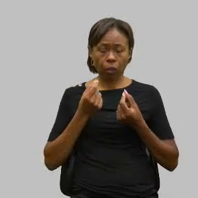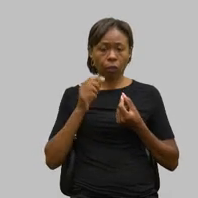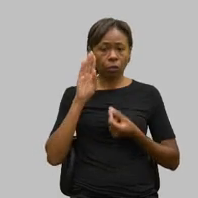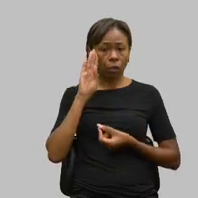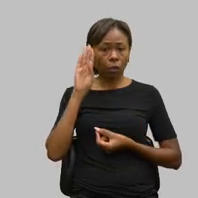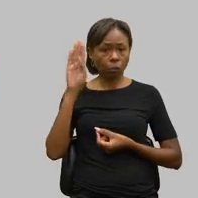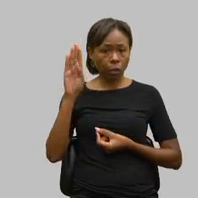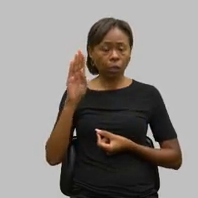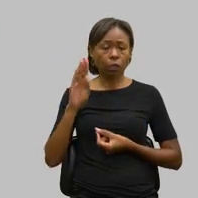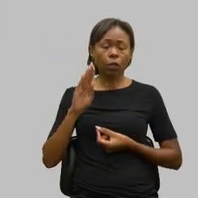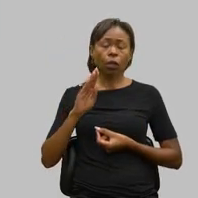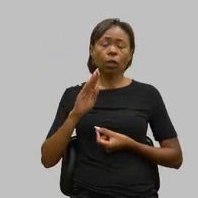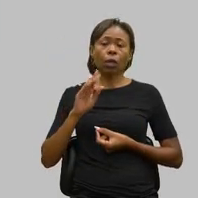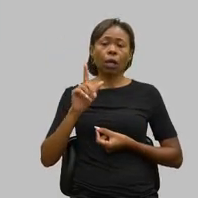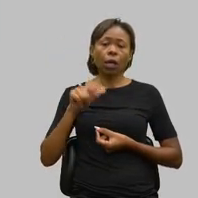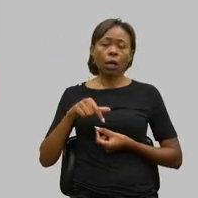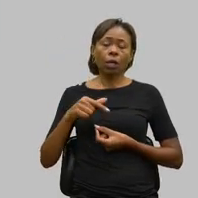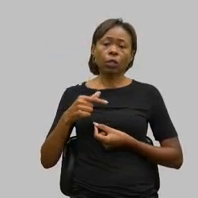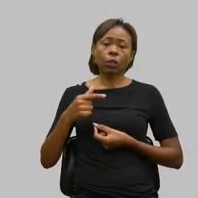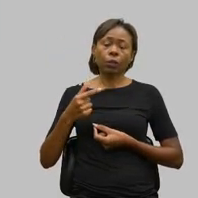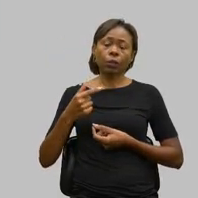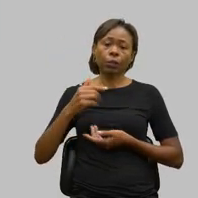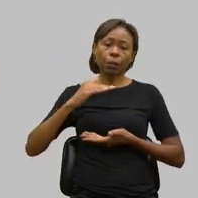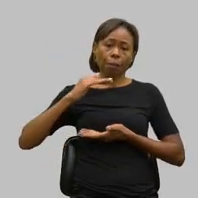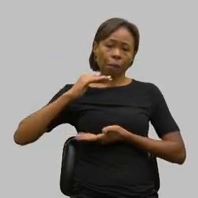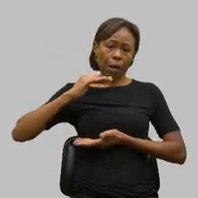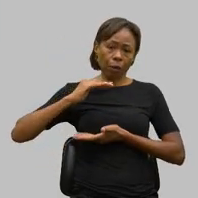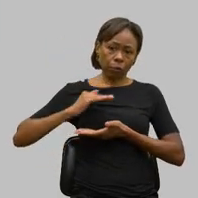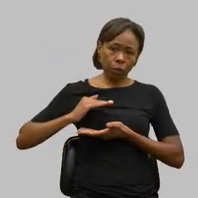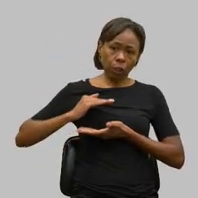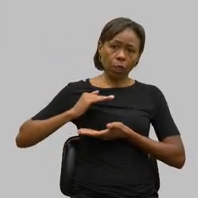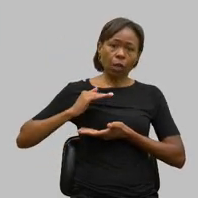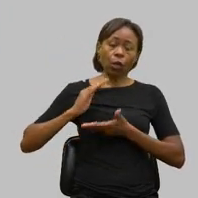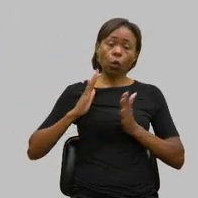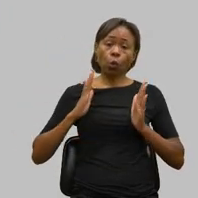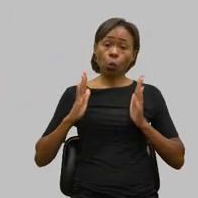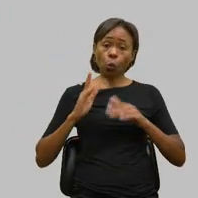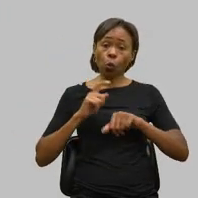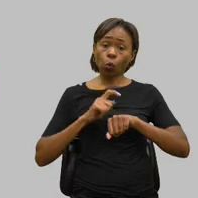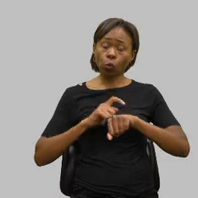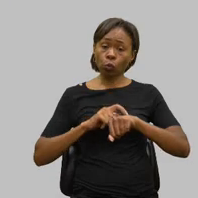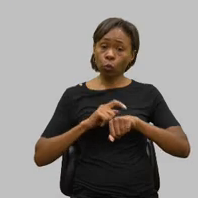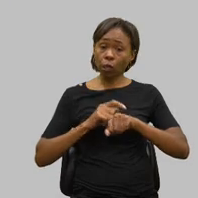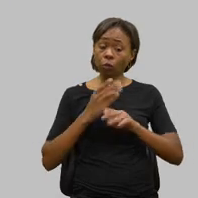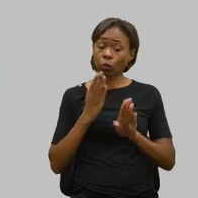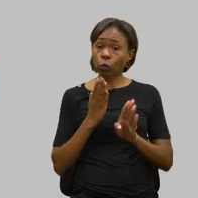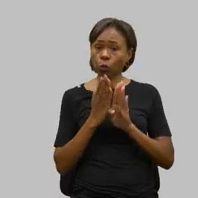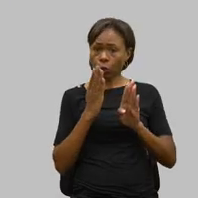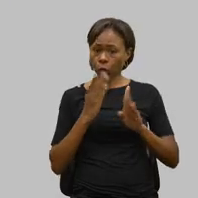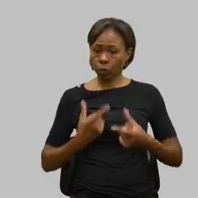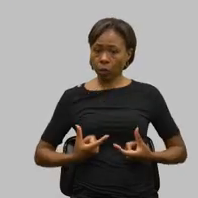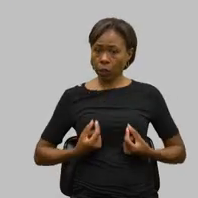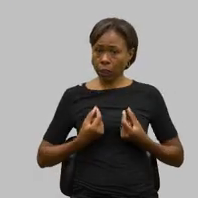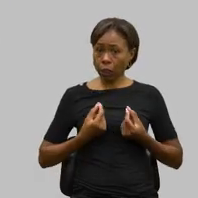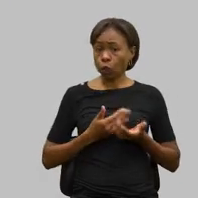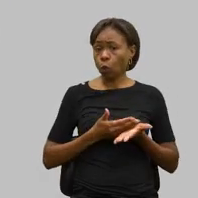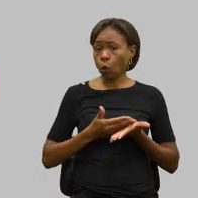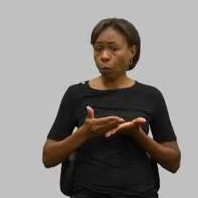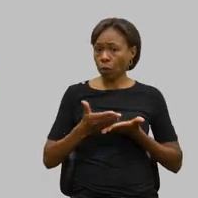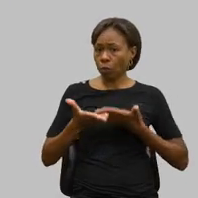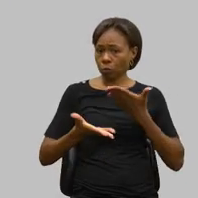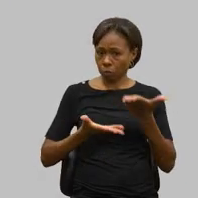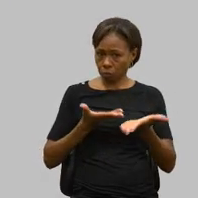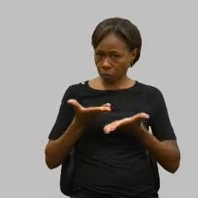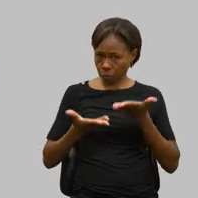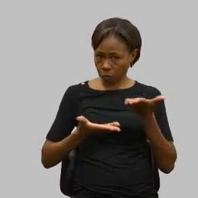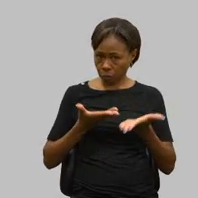realização de mamografias e o tempo para a realização de exames para a confirmação de agnose de câncer e o início do tratamento, em que